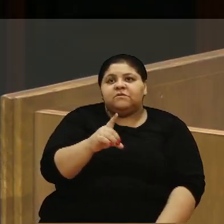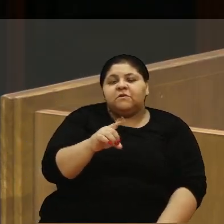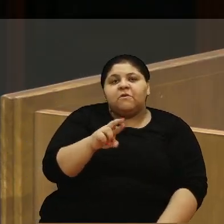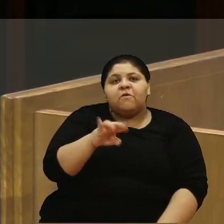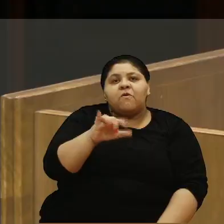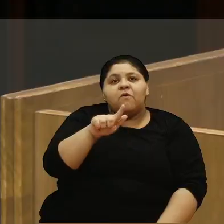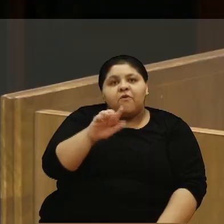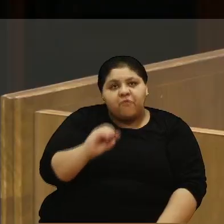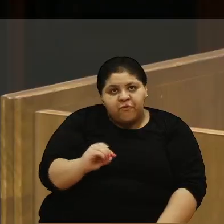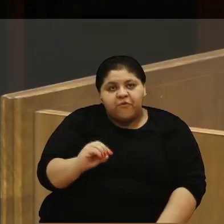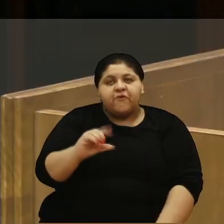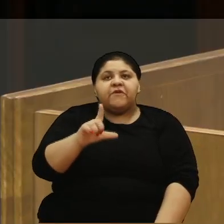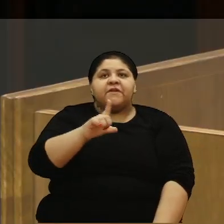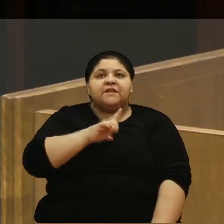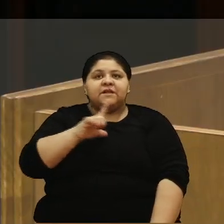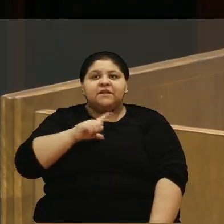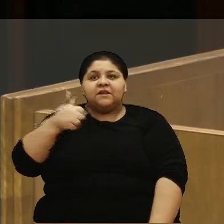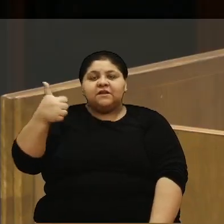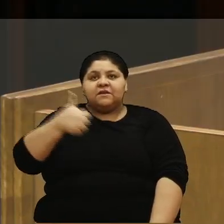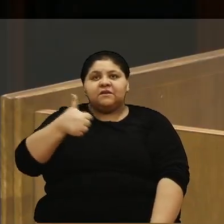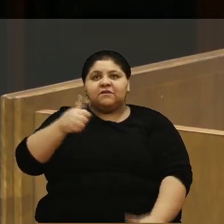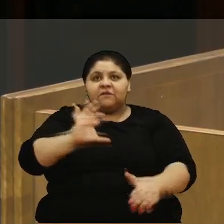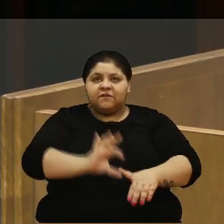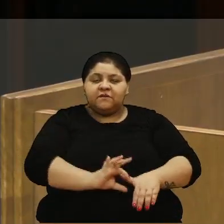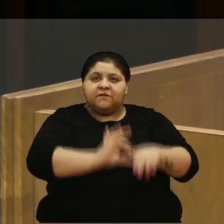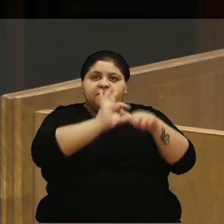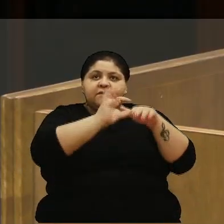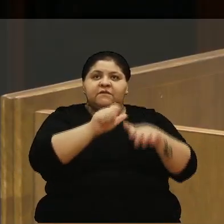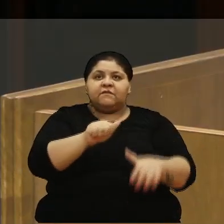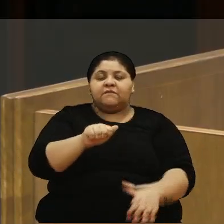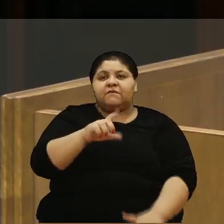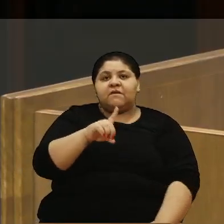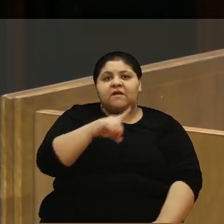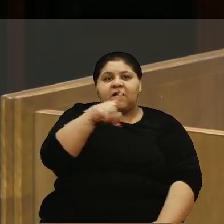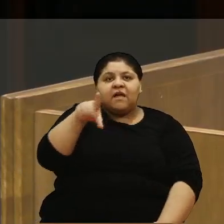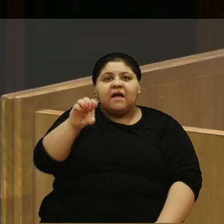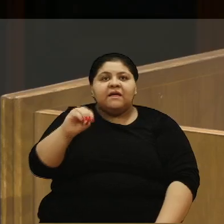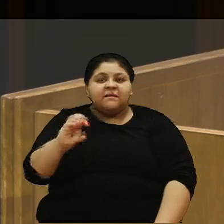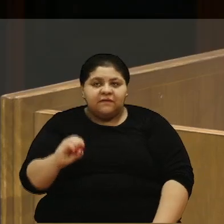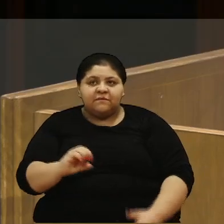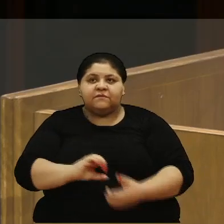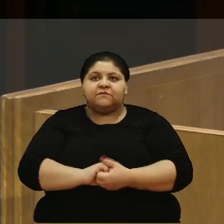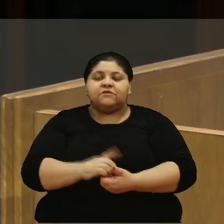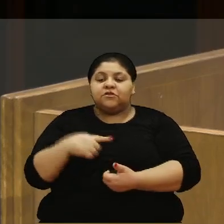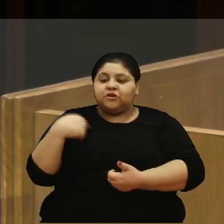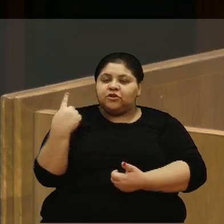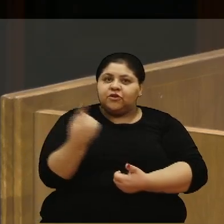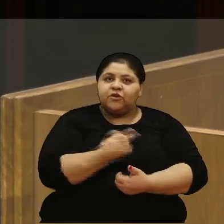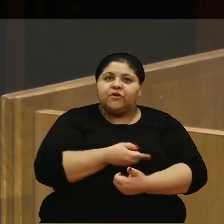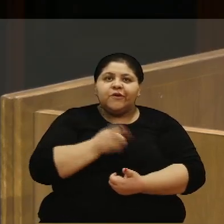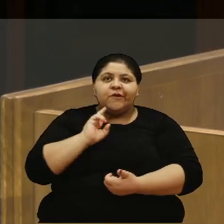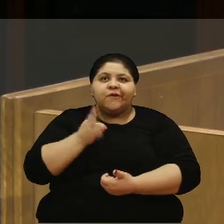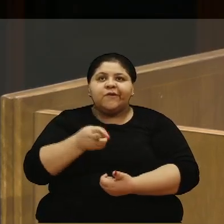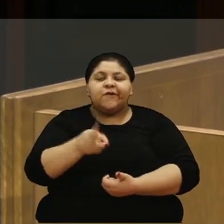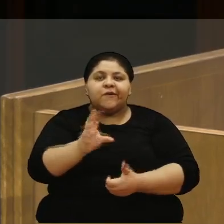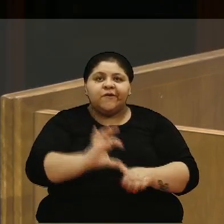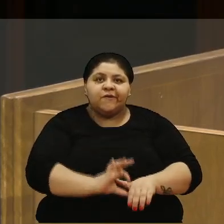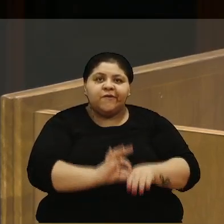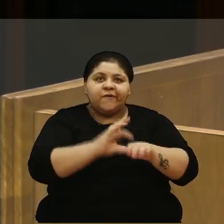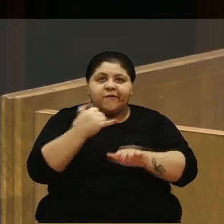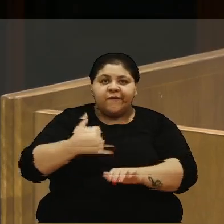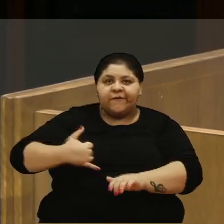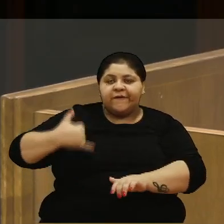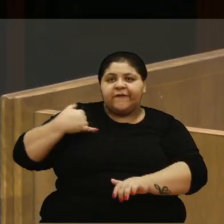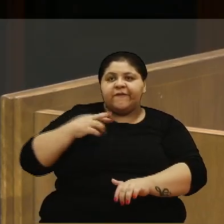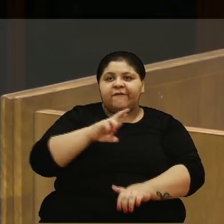Ramos, tendo como primeiro patrão o senhor Adão da Silva. Nosso eterno patrão de honra, seu Raul